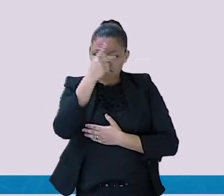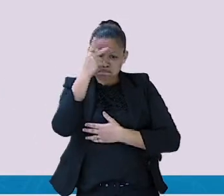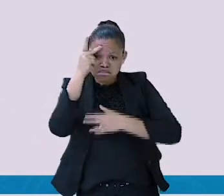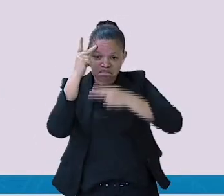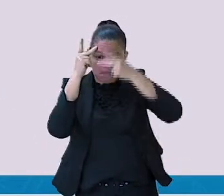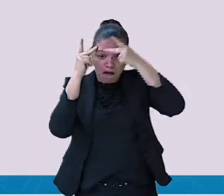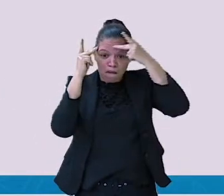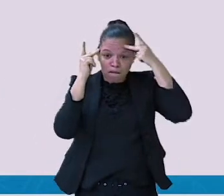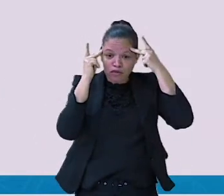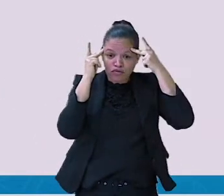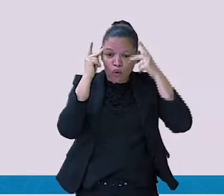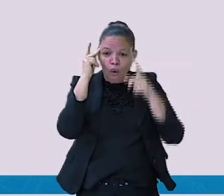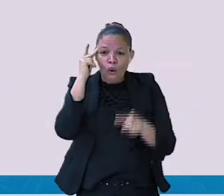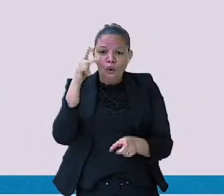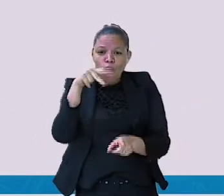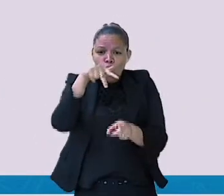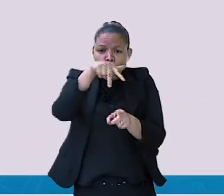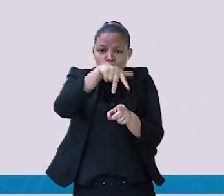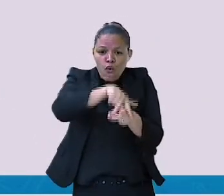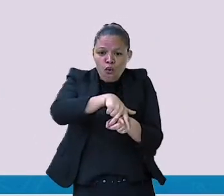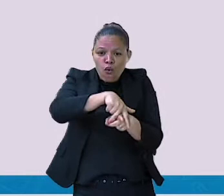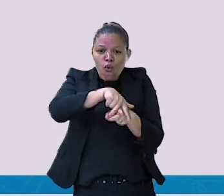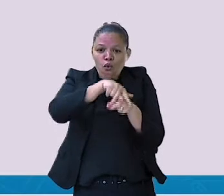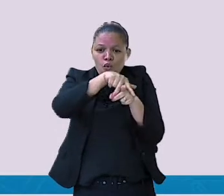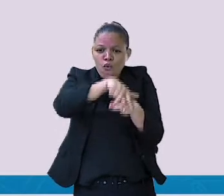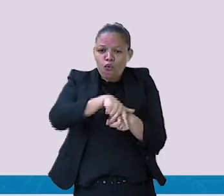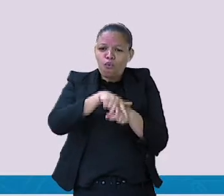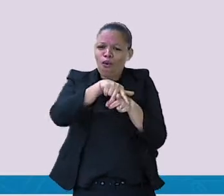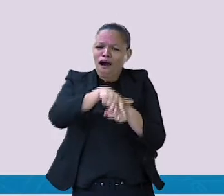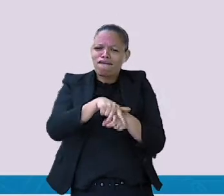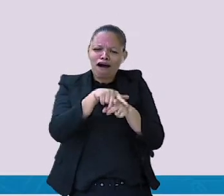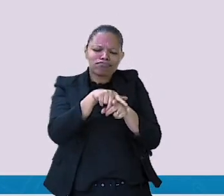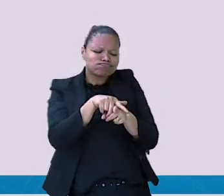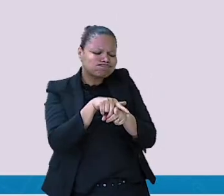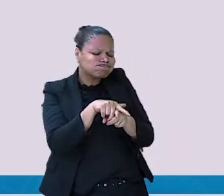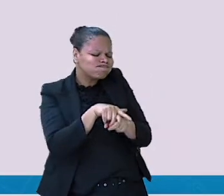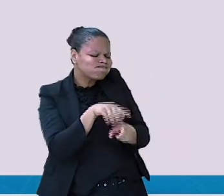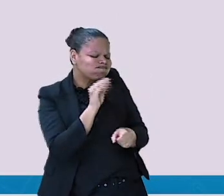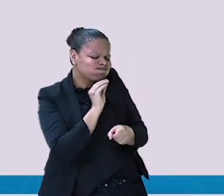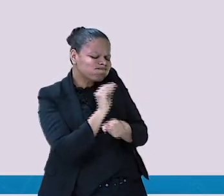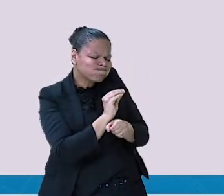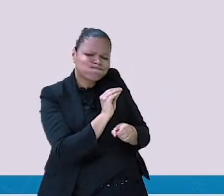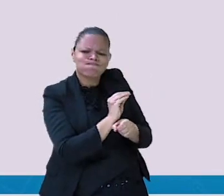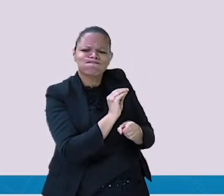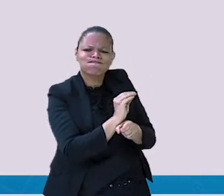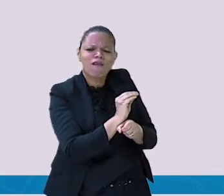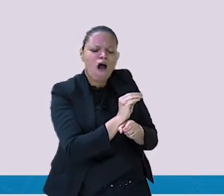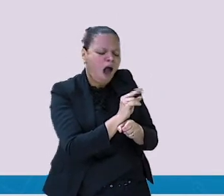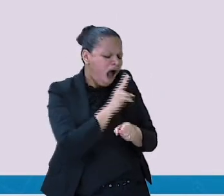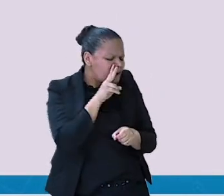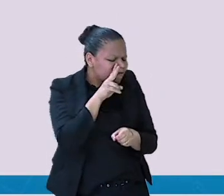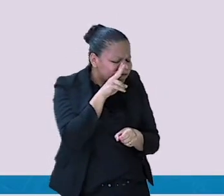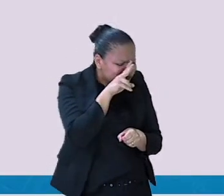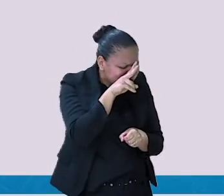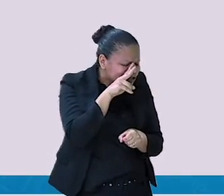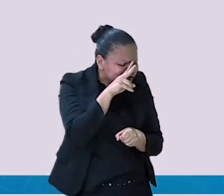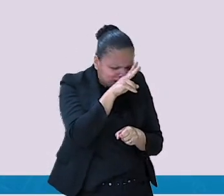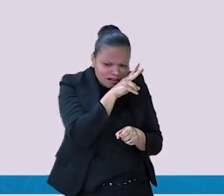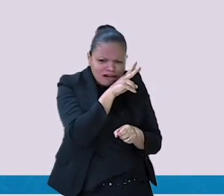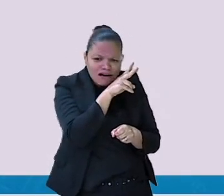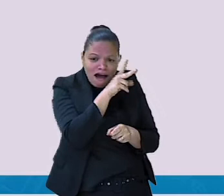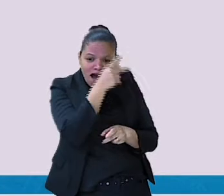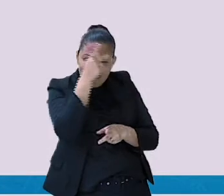com tanto sol, os escravos trabalhando arduamente para fazer o quê? O plantio, a colheita